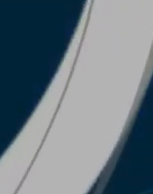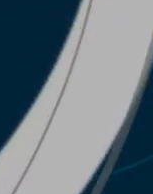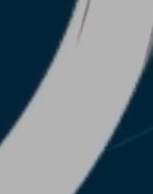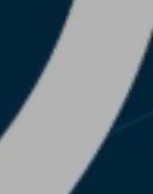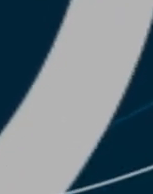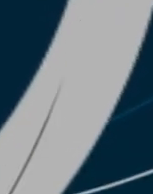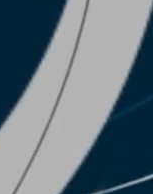Tchau!